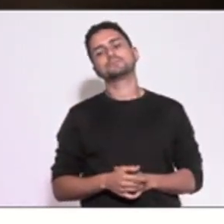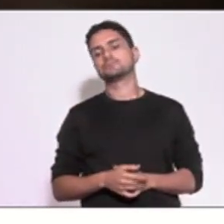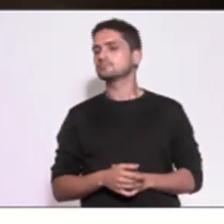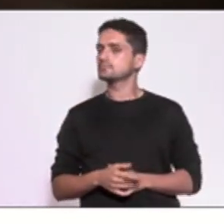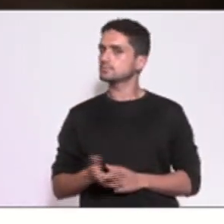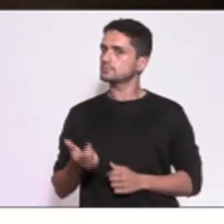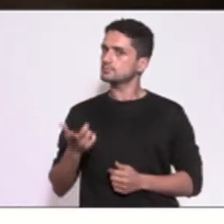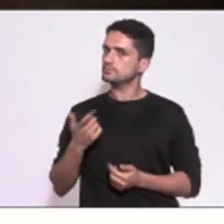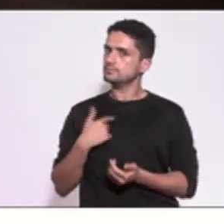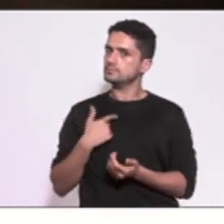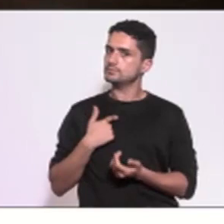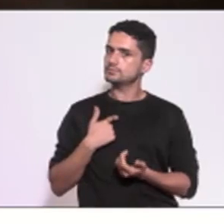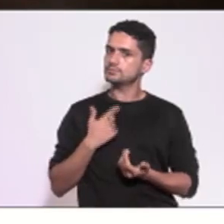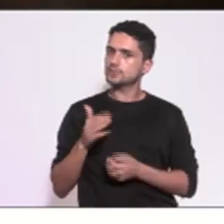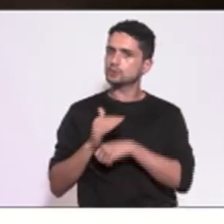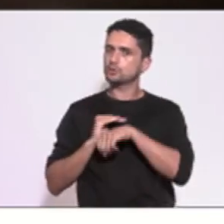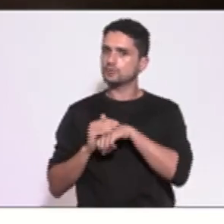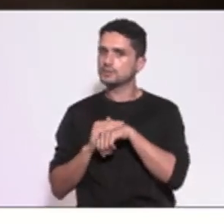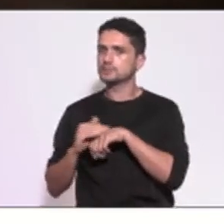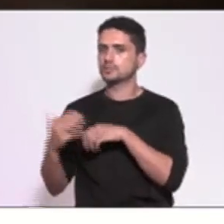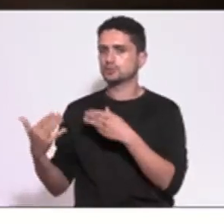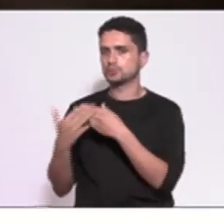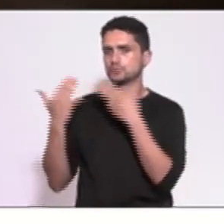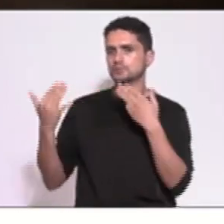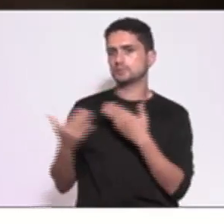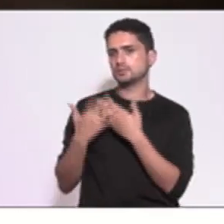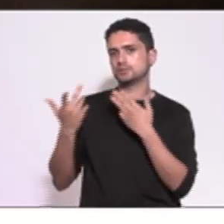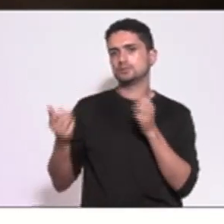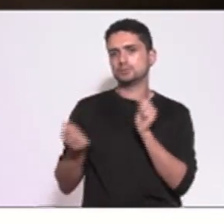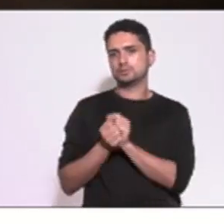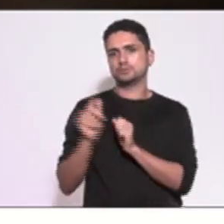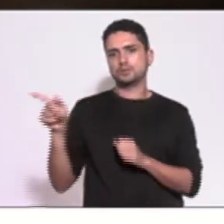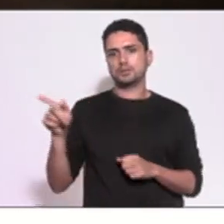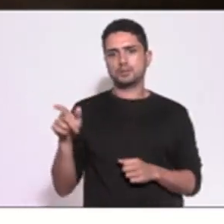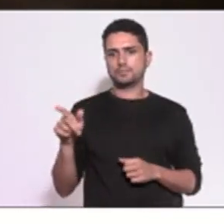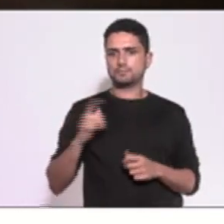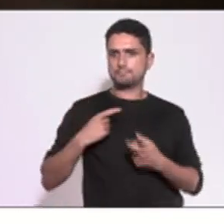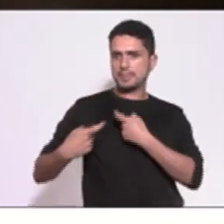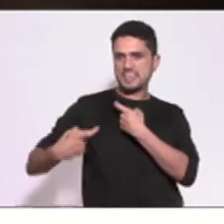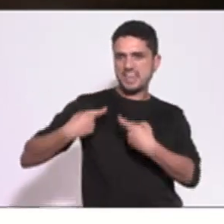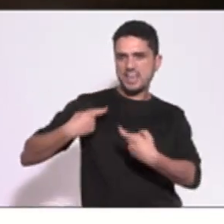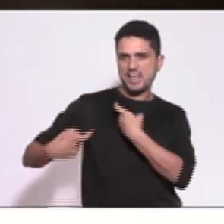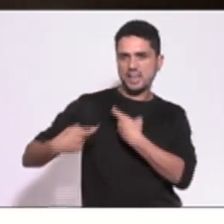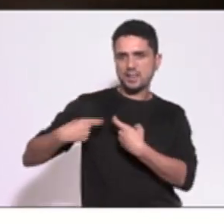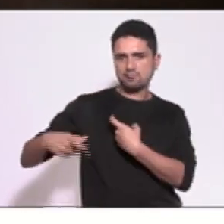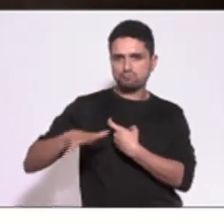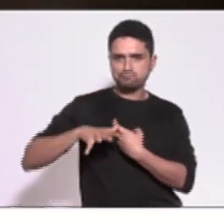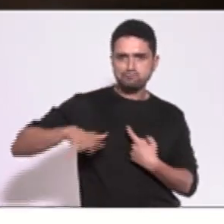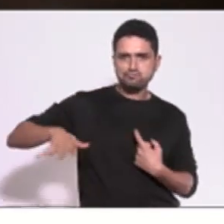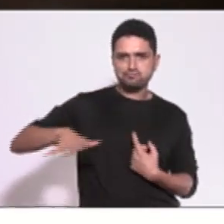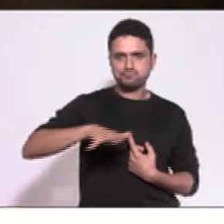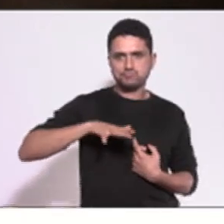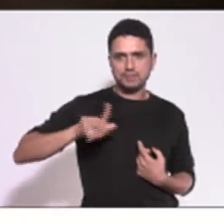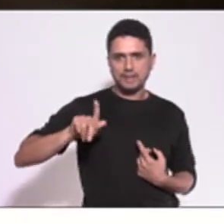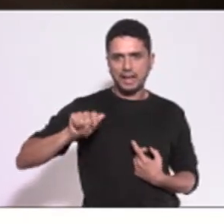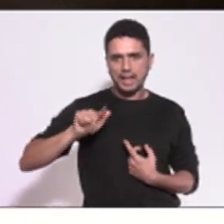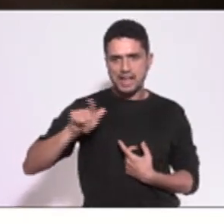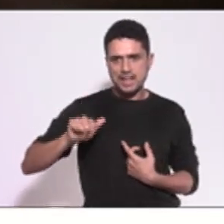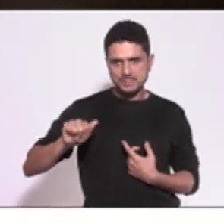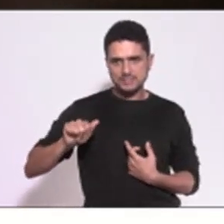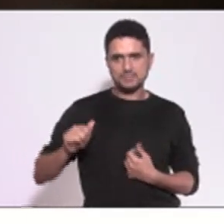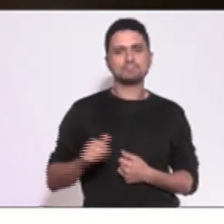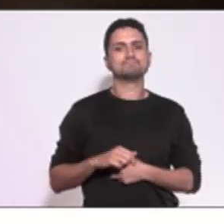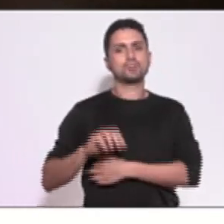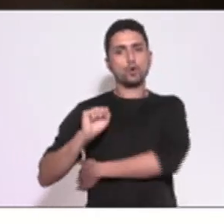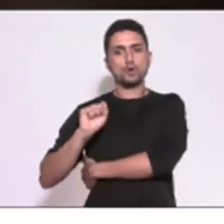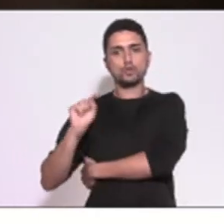os colonos judeus assentados na faixa de Gaza, entrevistando os colonos, conversando com eles. 8.000